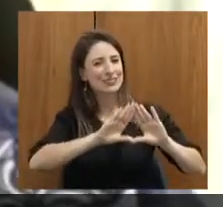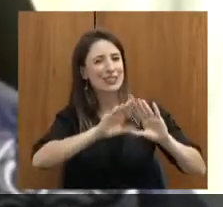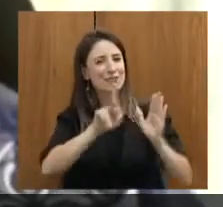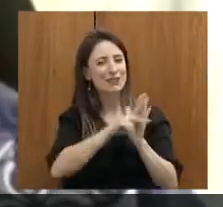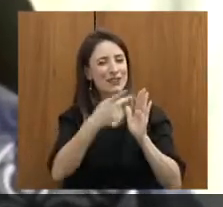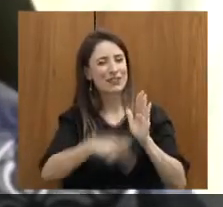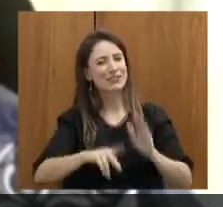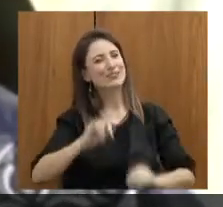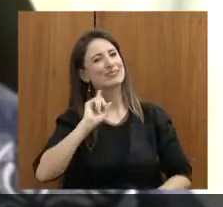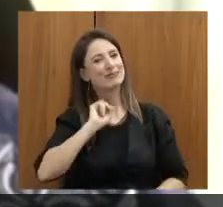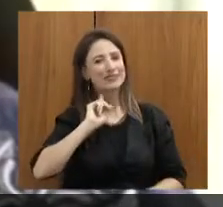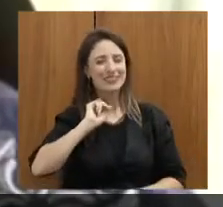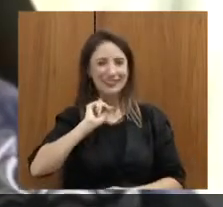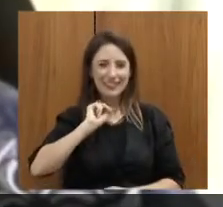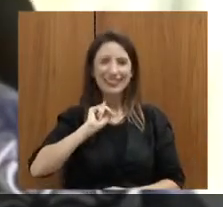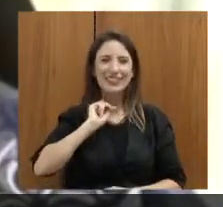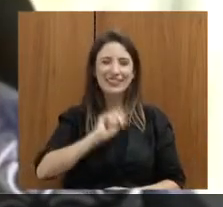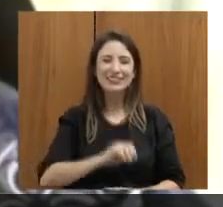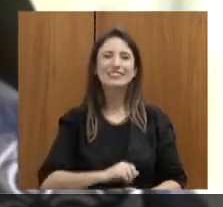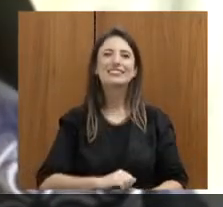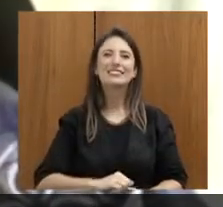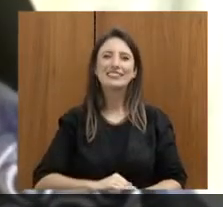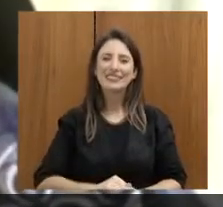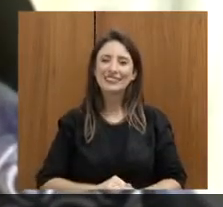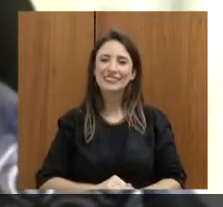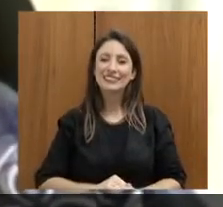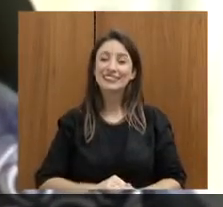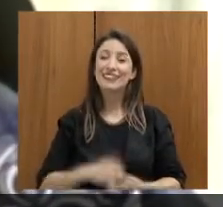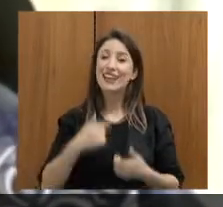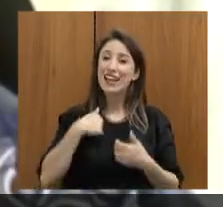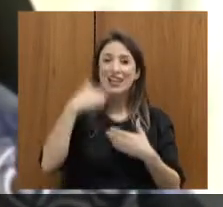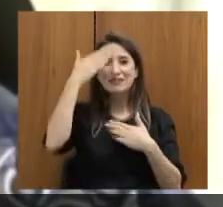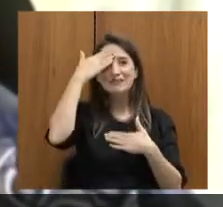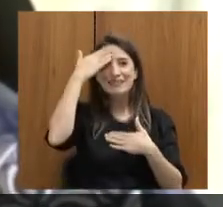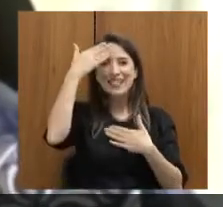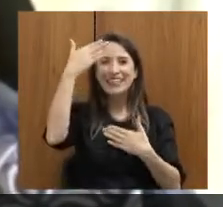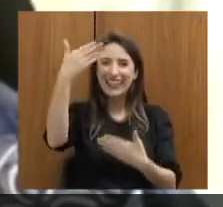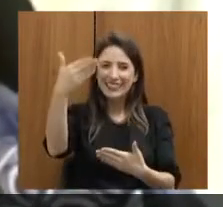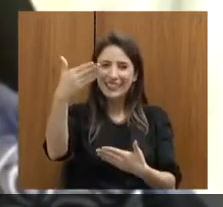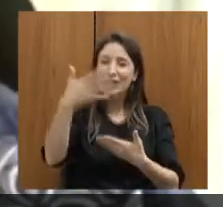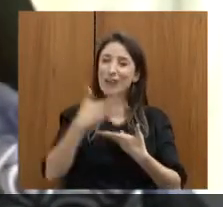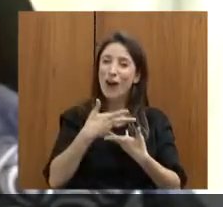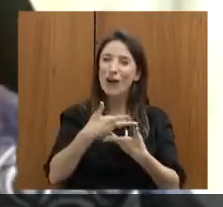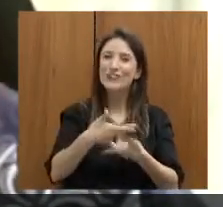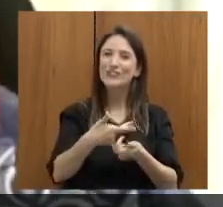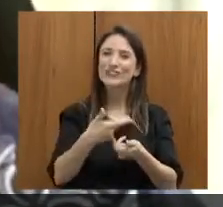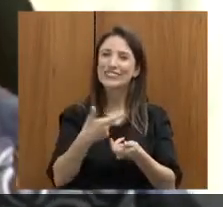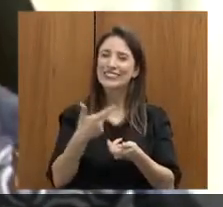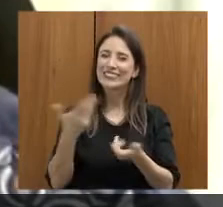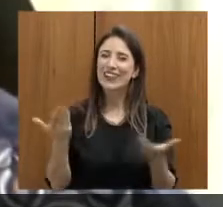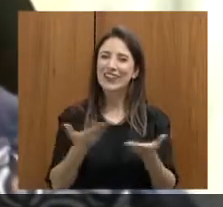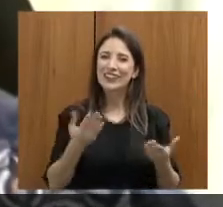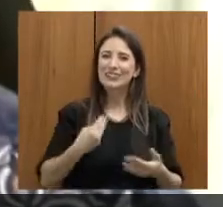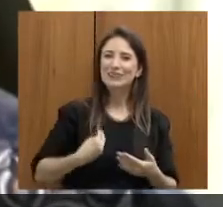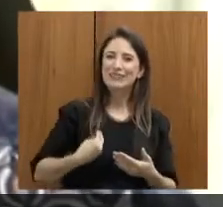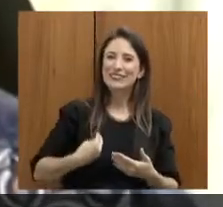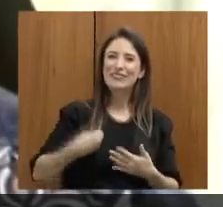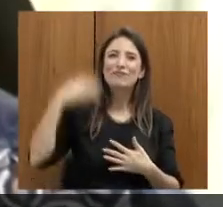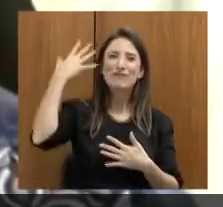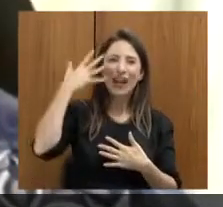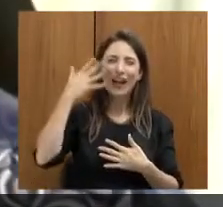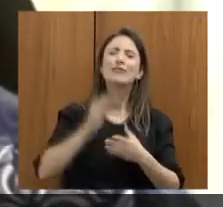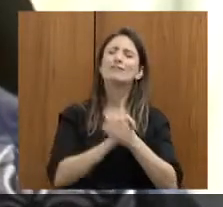aqui em eu já Desde já agradeço muito pelo convite parabenizo também pela